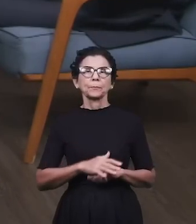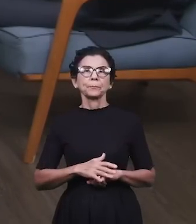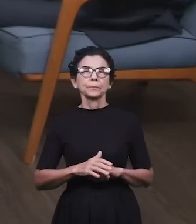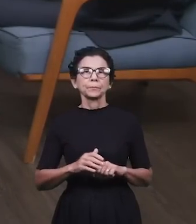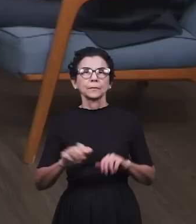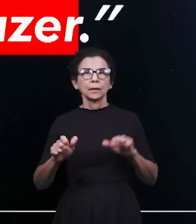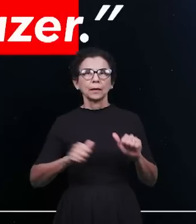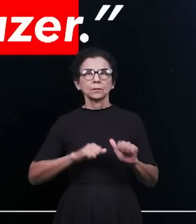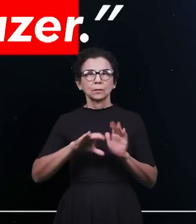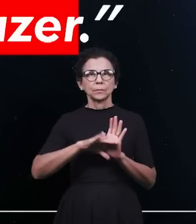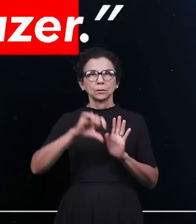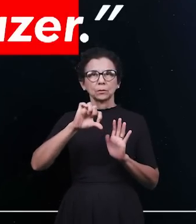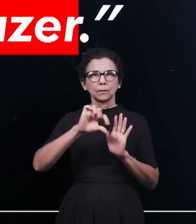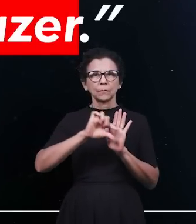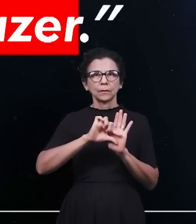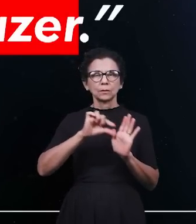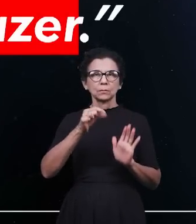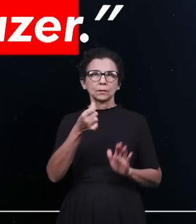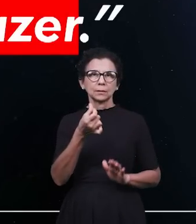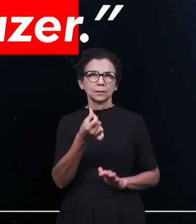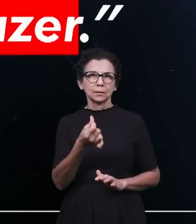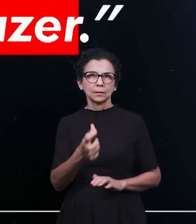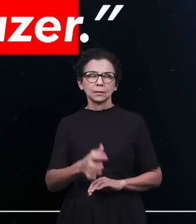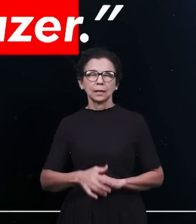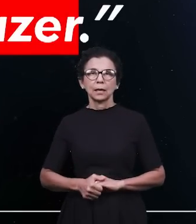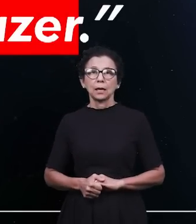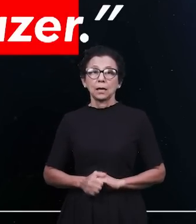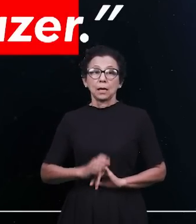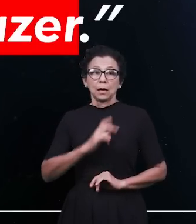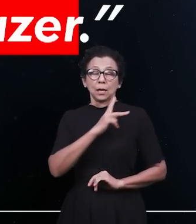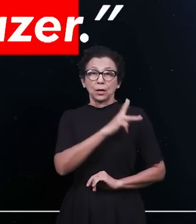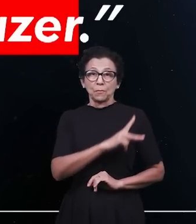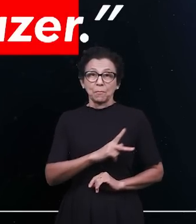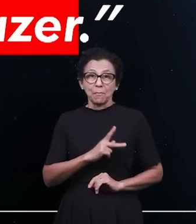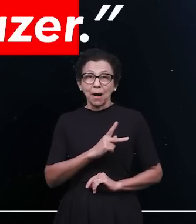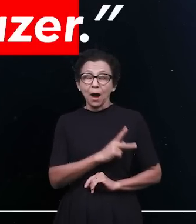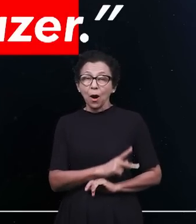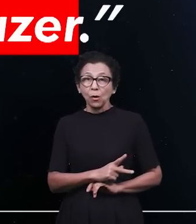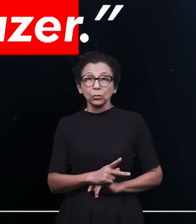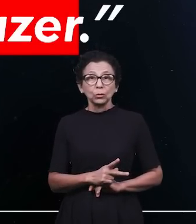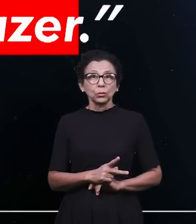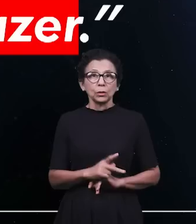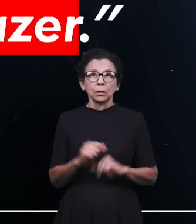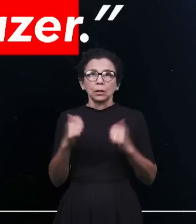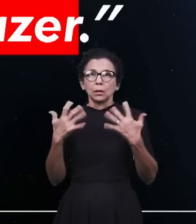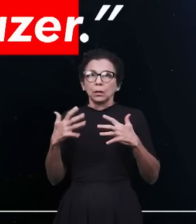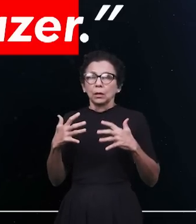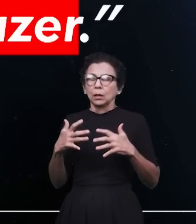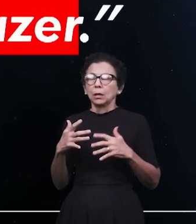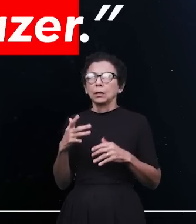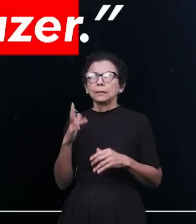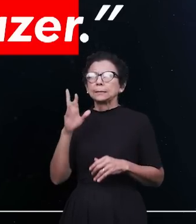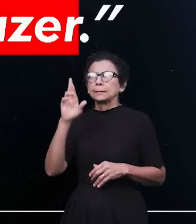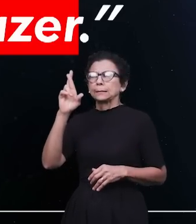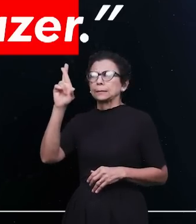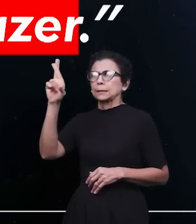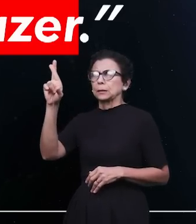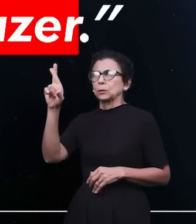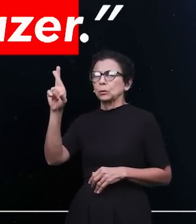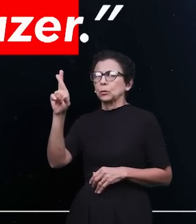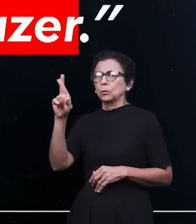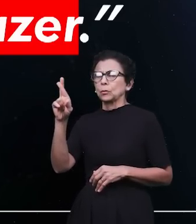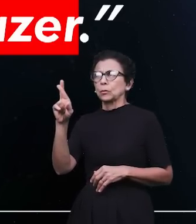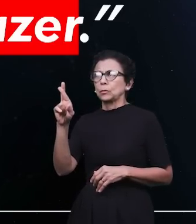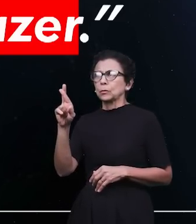9, verso 6 diz assim: E ele, tremendo e atônito, disse: Senhor, que queres que te